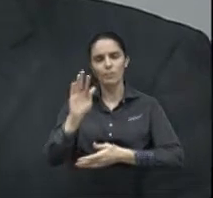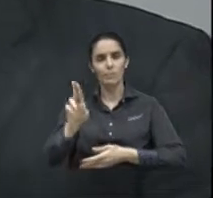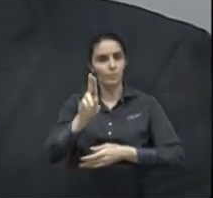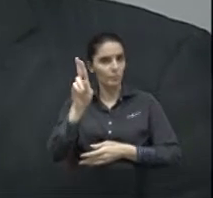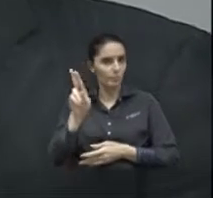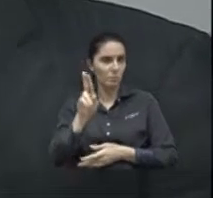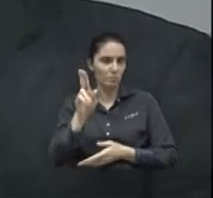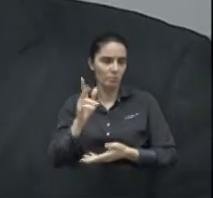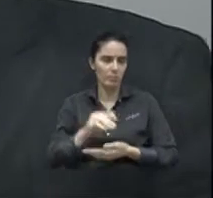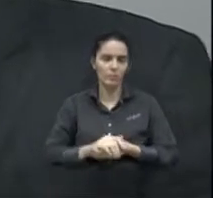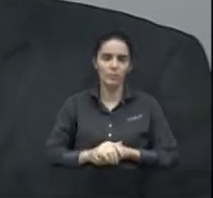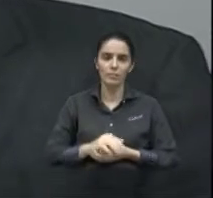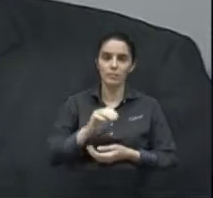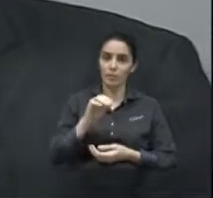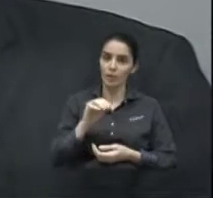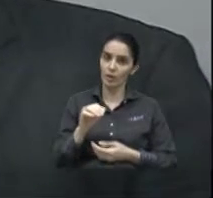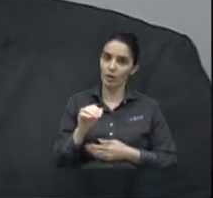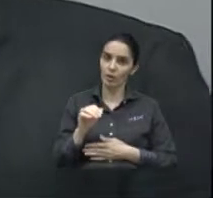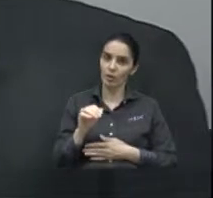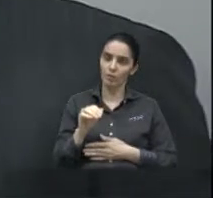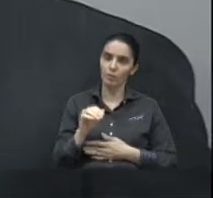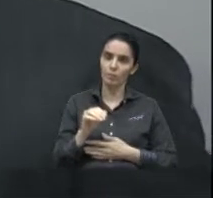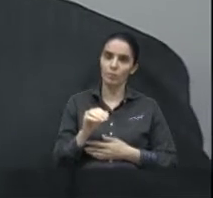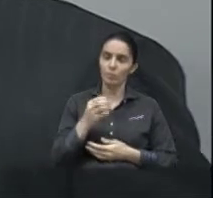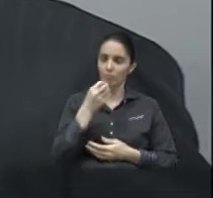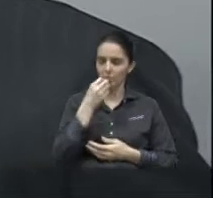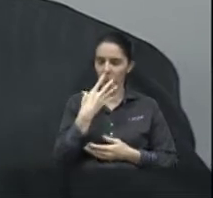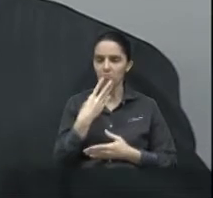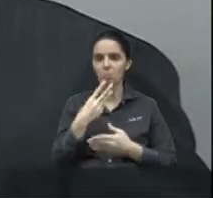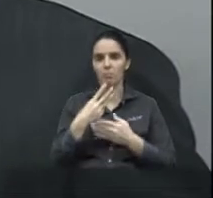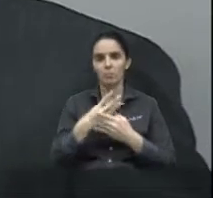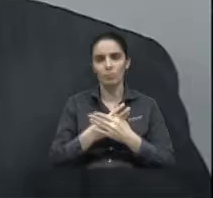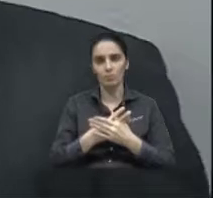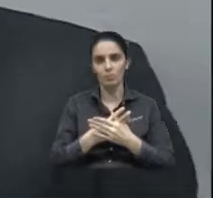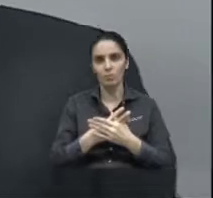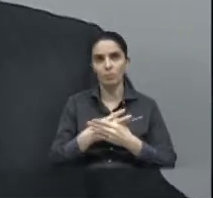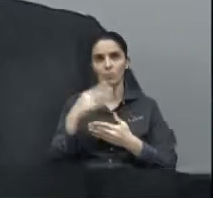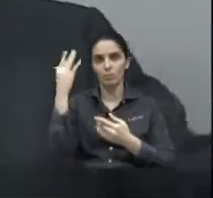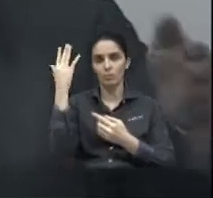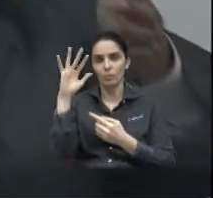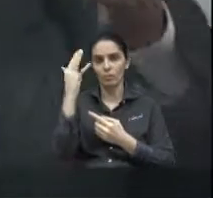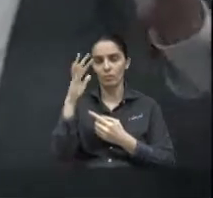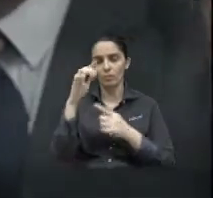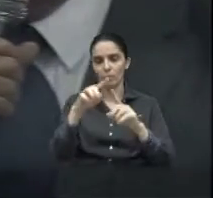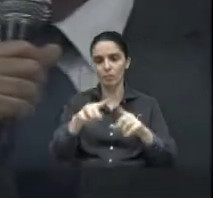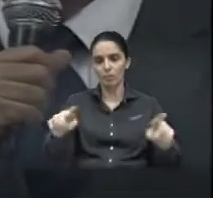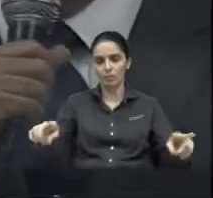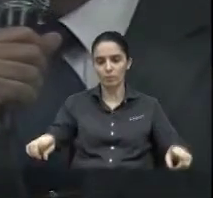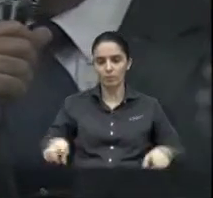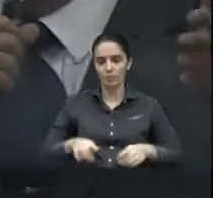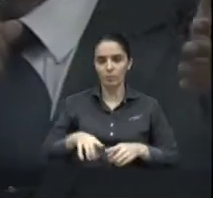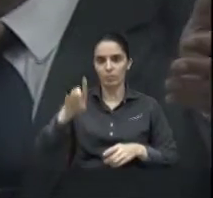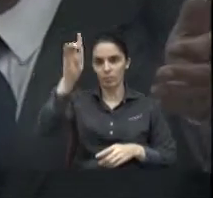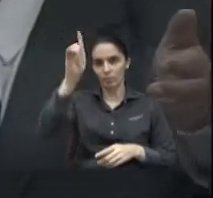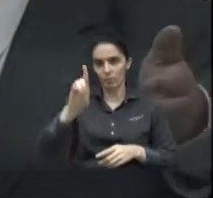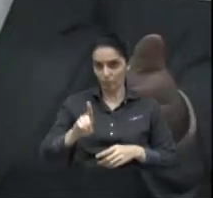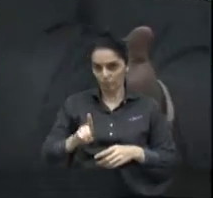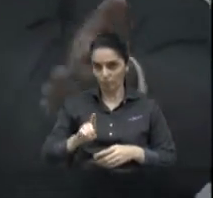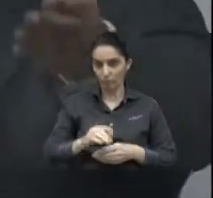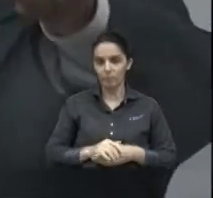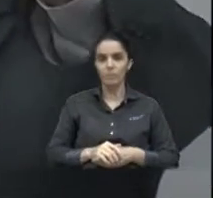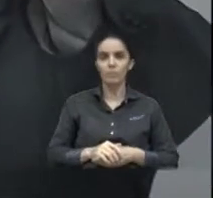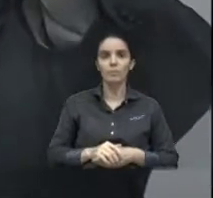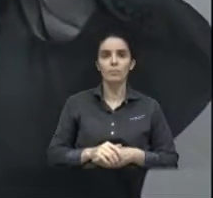vem contribuir com a Casa do Legislativo. Parabéns toda a mesa do Legislativo e parabéns também